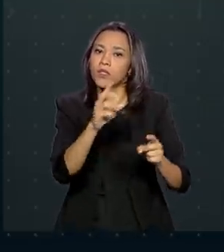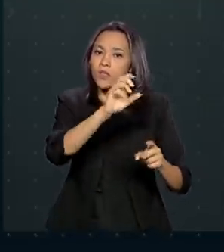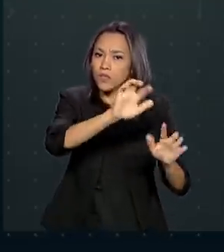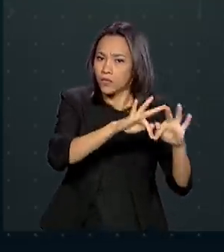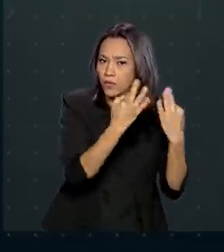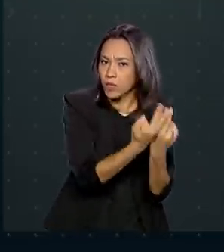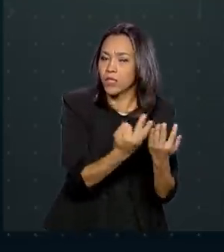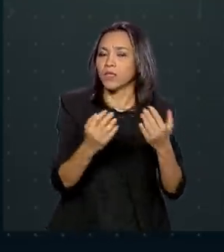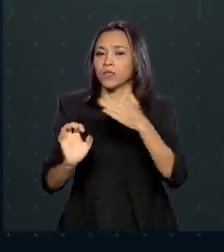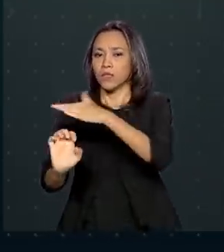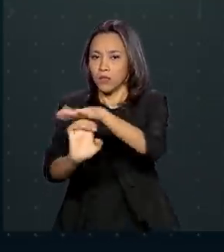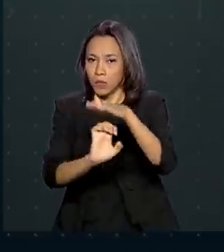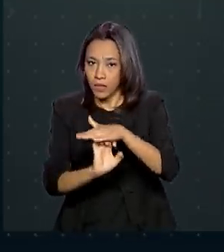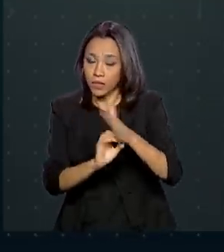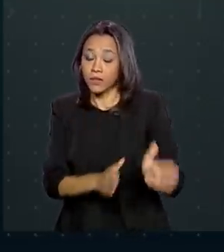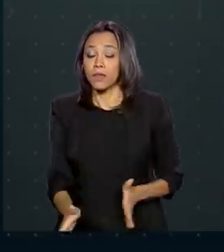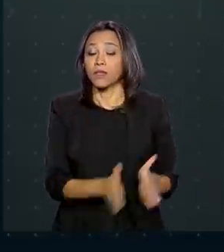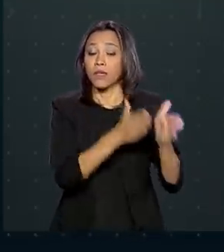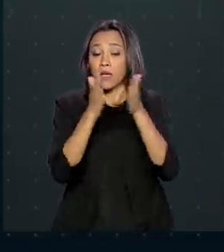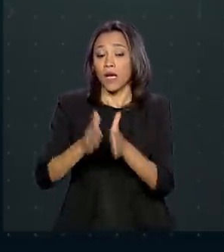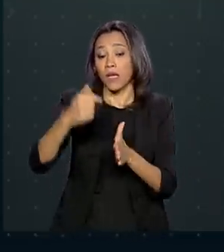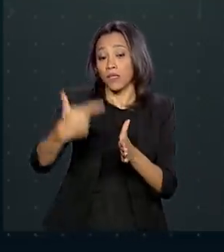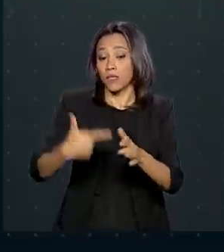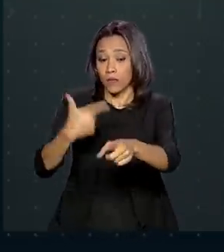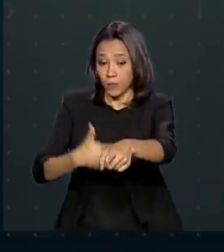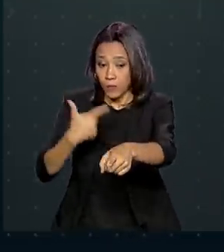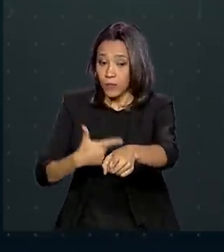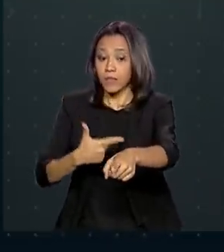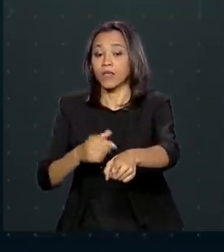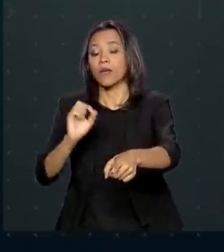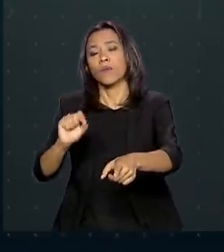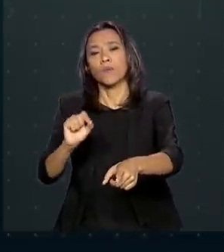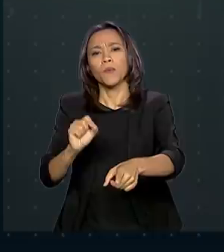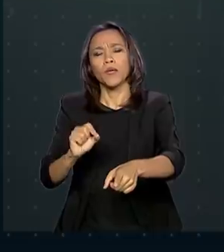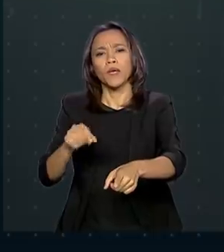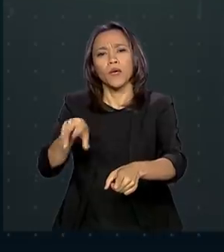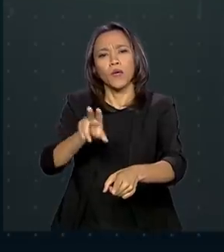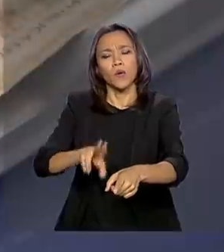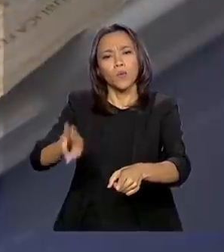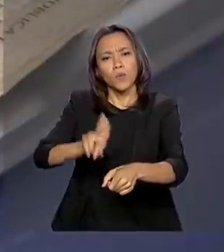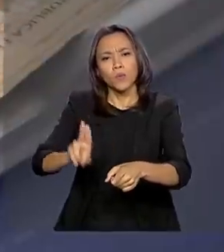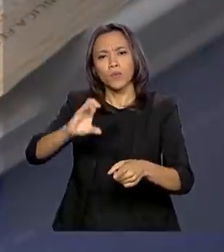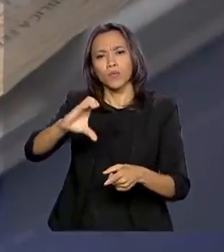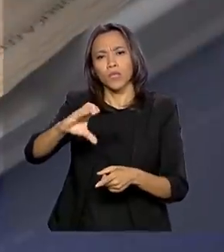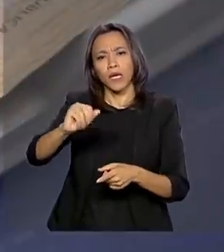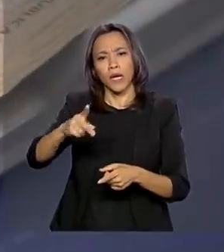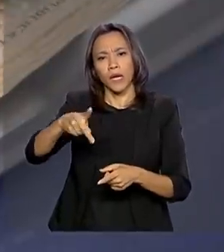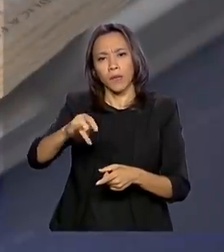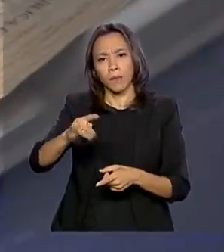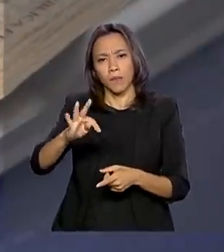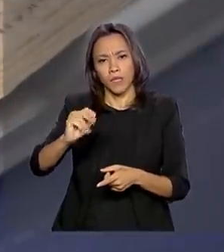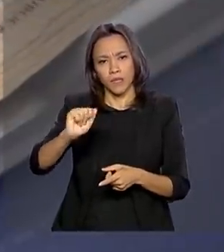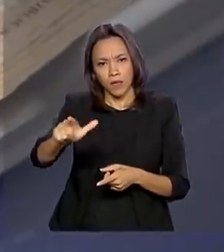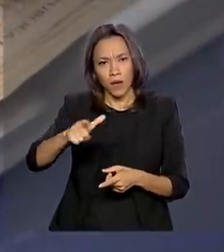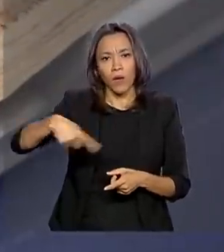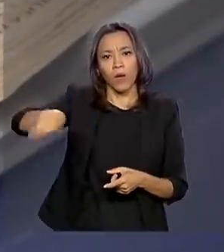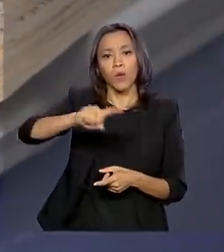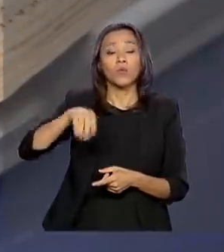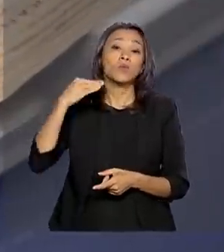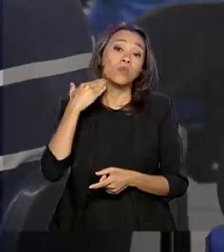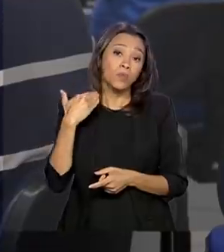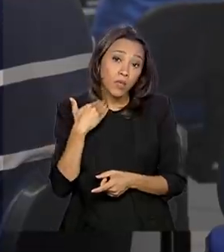A segunda medida aumenta a capacidade de utilização de capital dos bancos para que estes tenham melhores